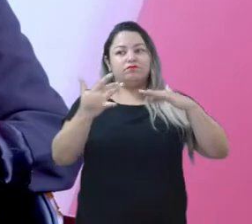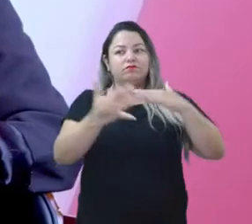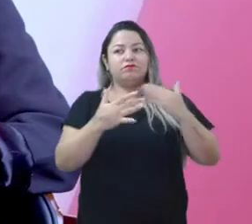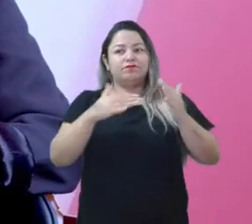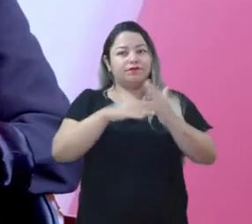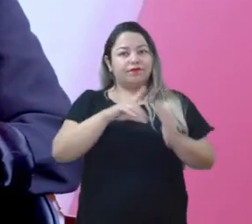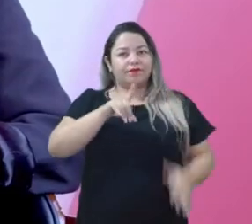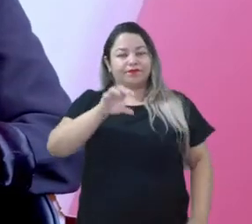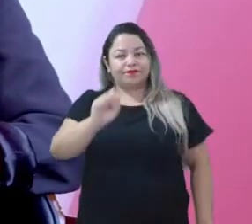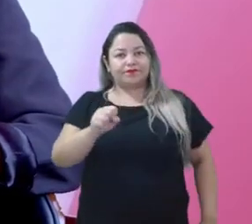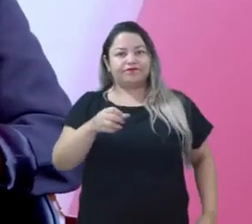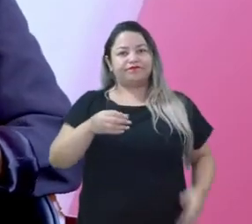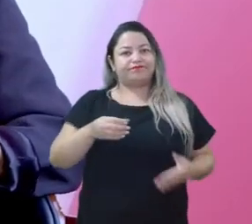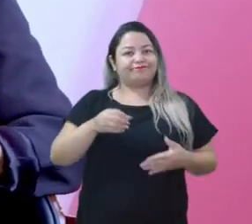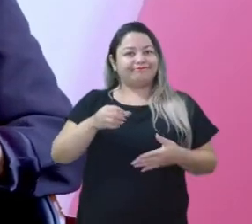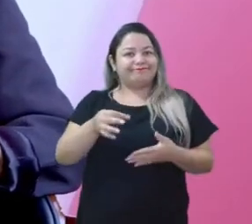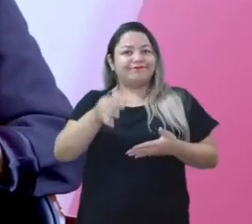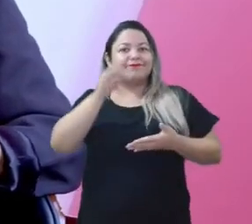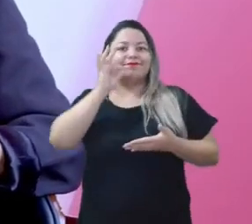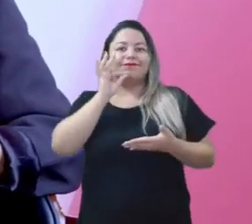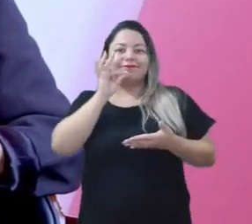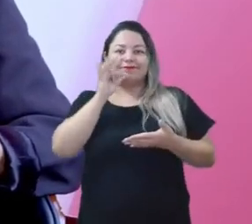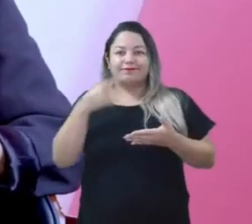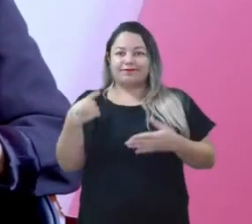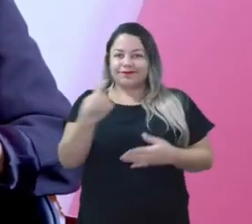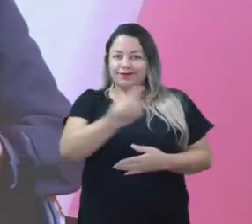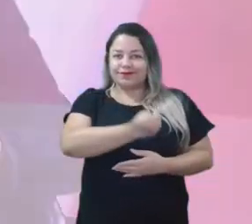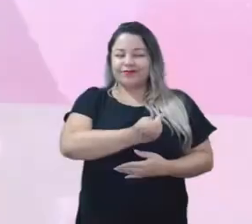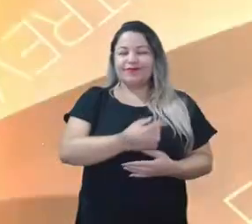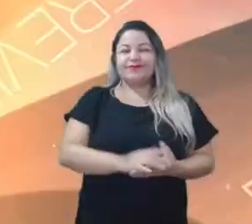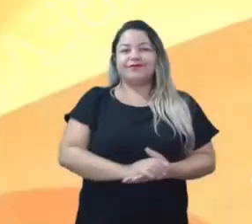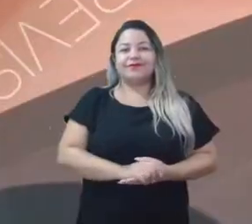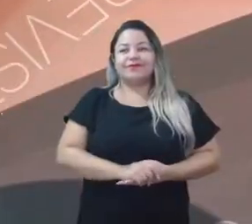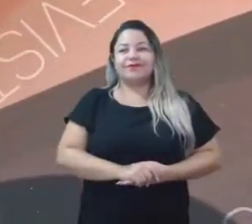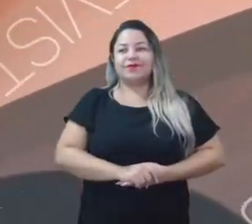últimos dias. Pega a sua caneca e vem tomar esse café com a gente.